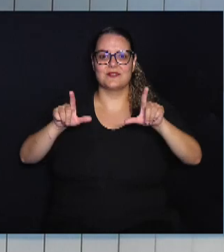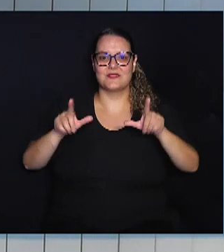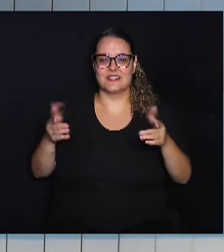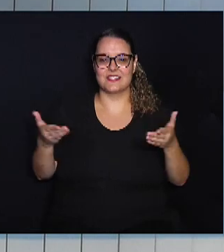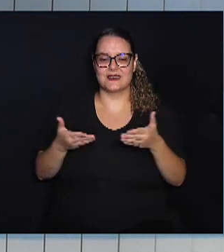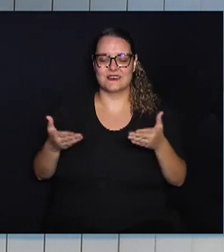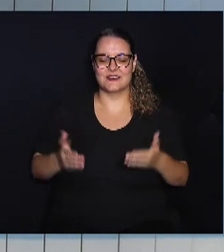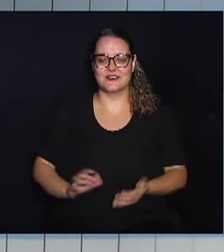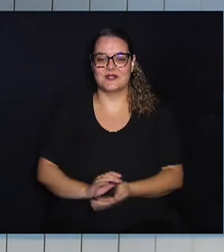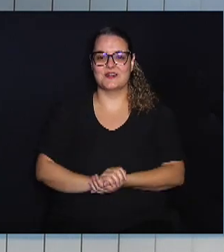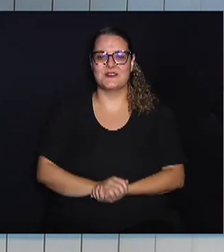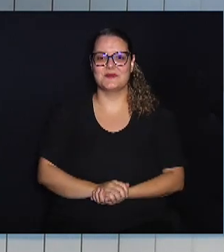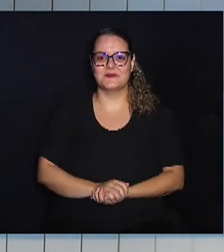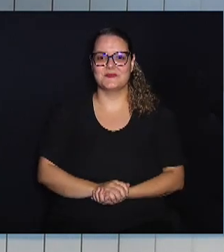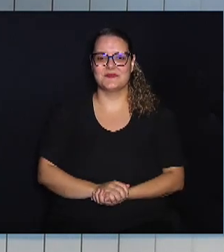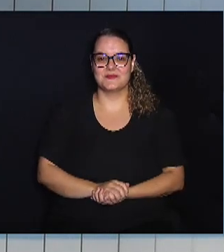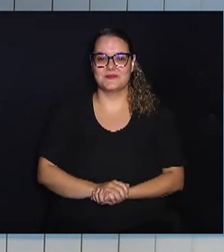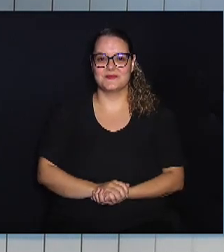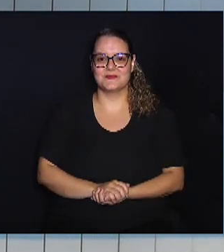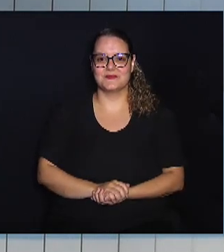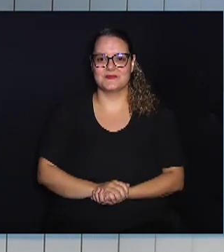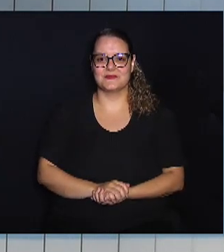os destaques de hoje.